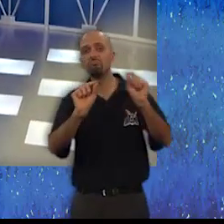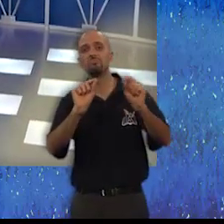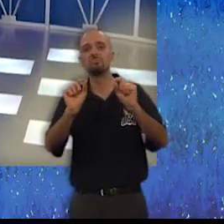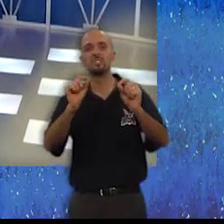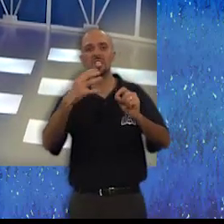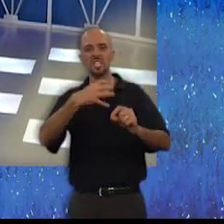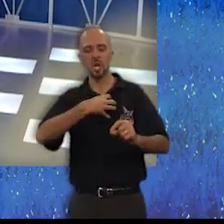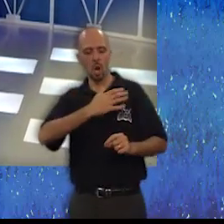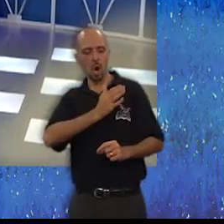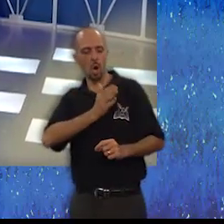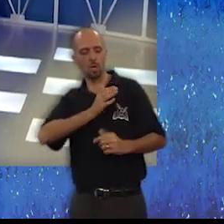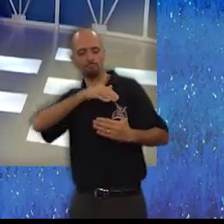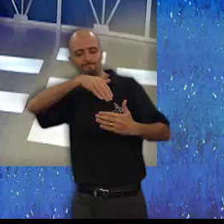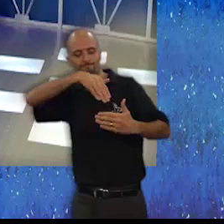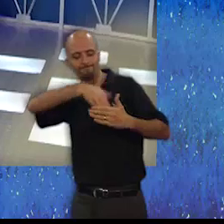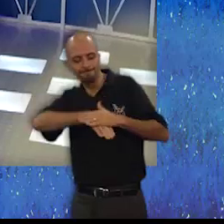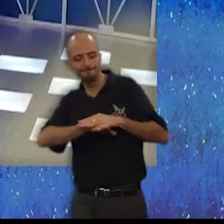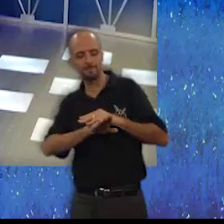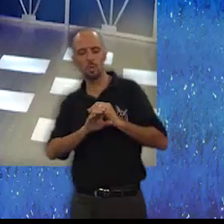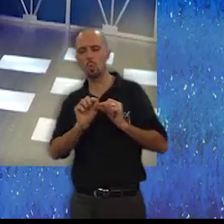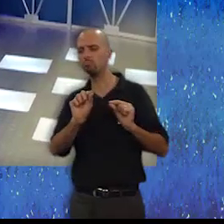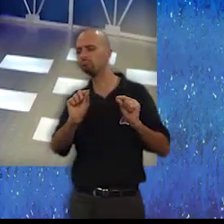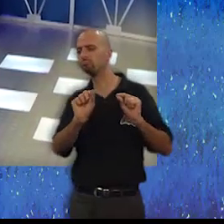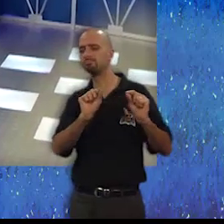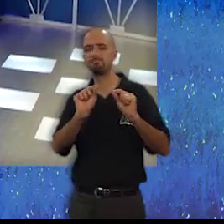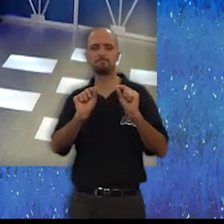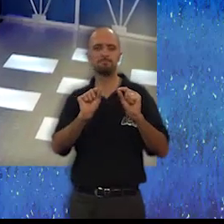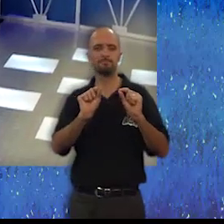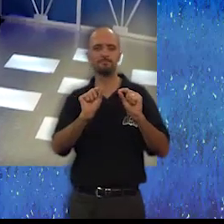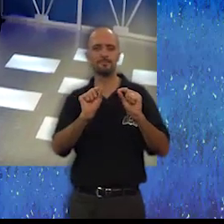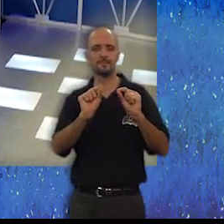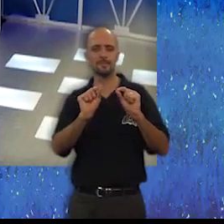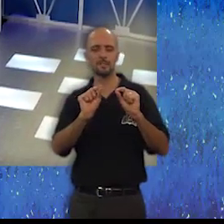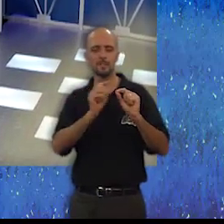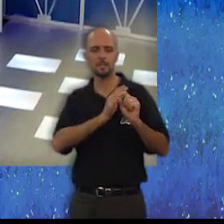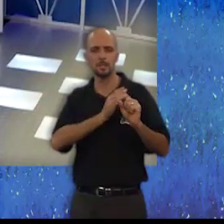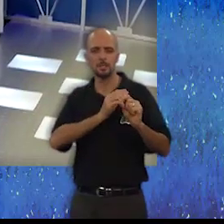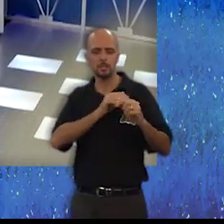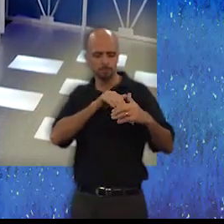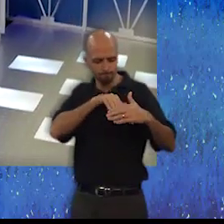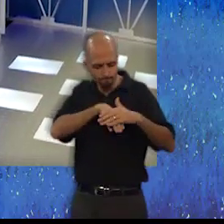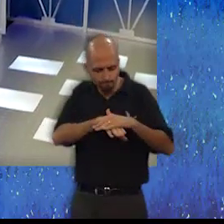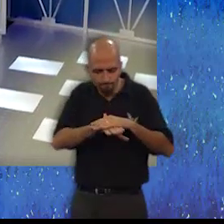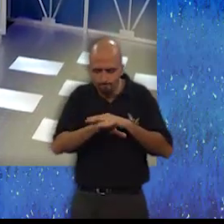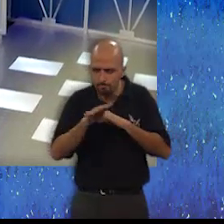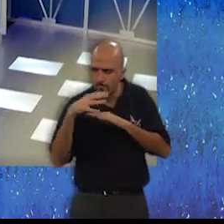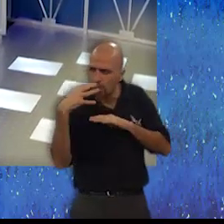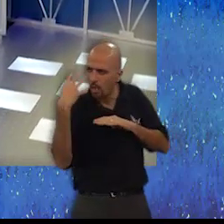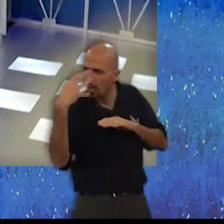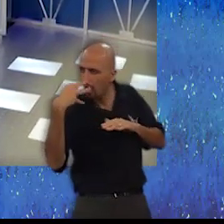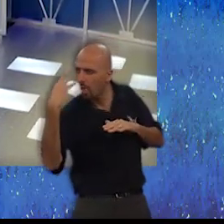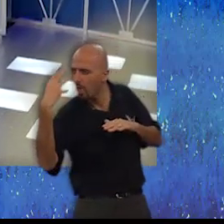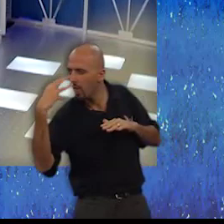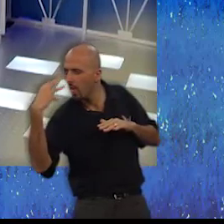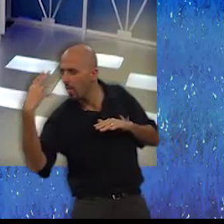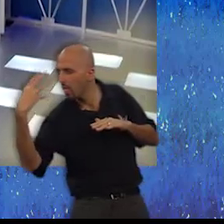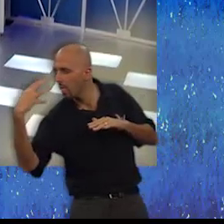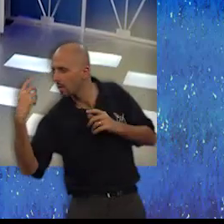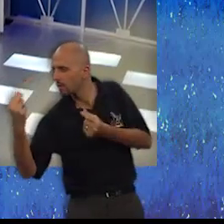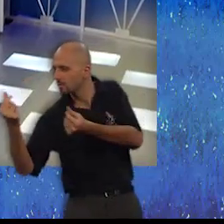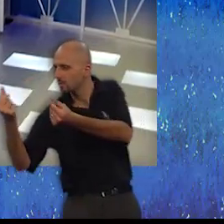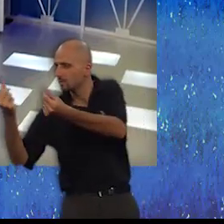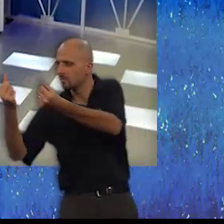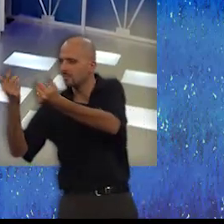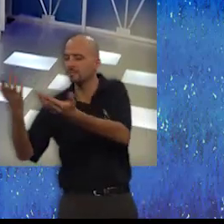rico entrar no céu, é óbvio, porque uma pessoa que coloca o seu coração nas riquezas, ela obviamente não poderá ser